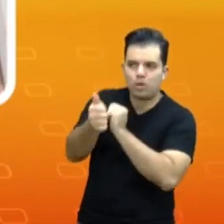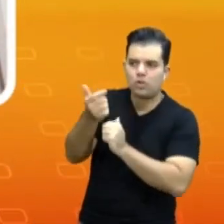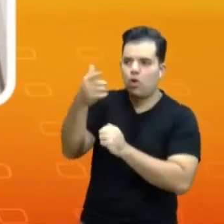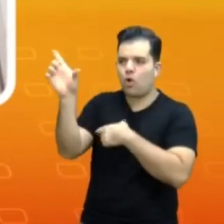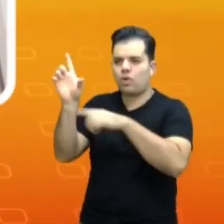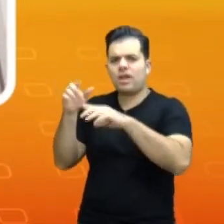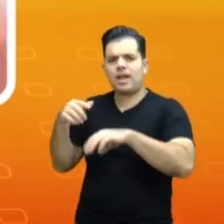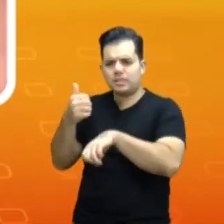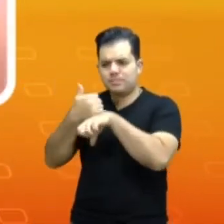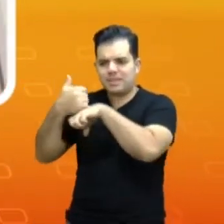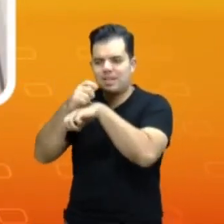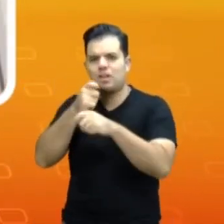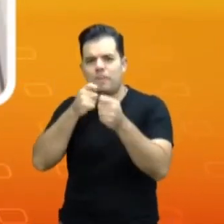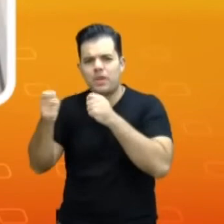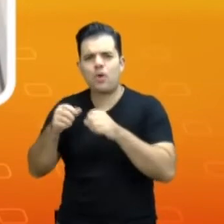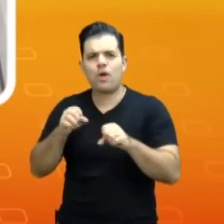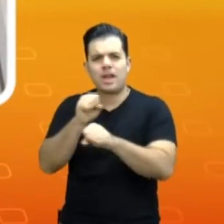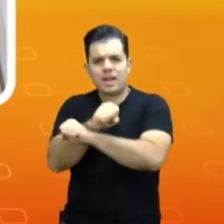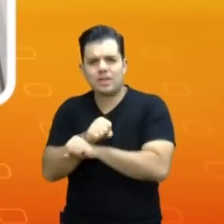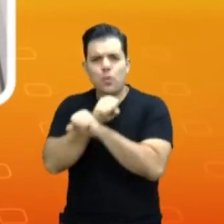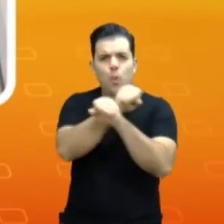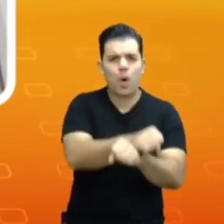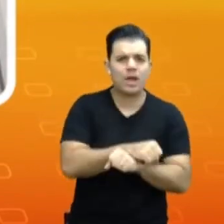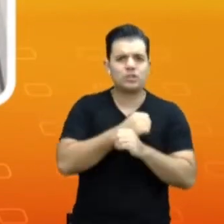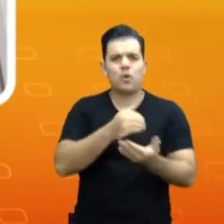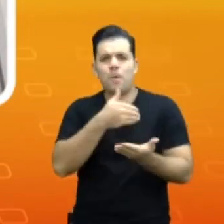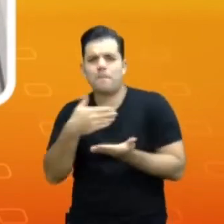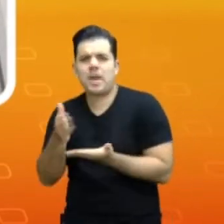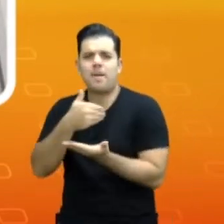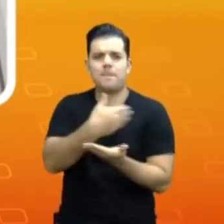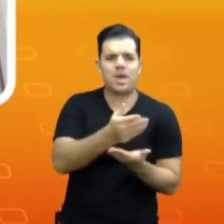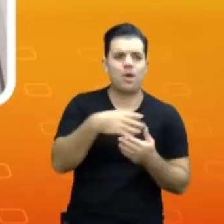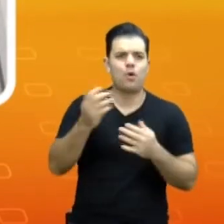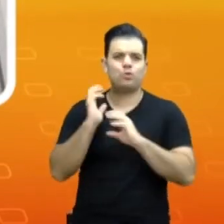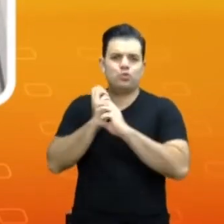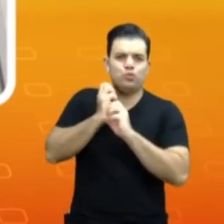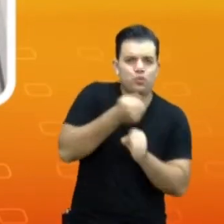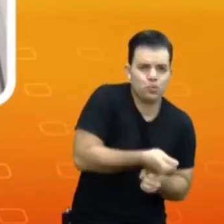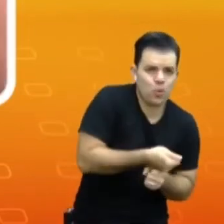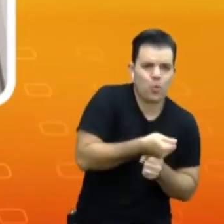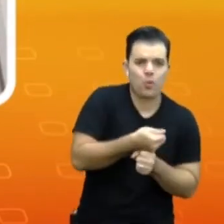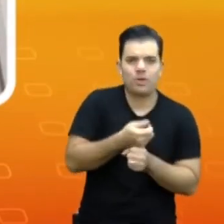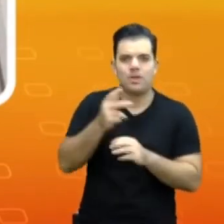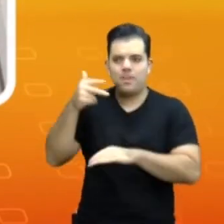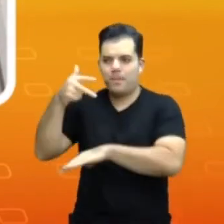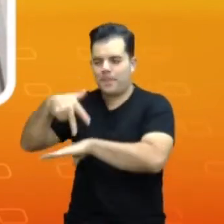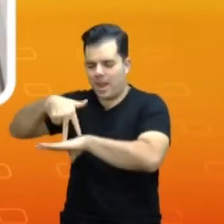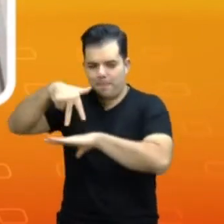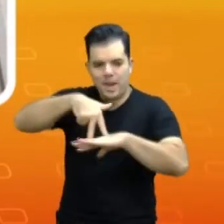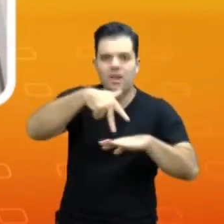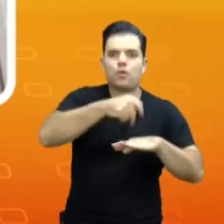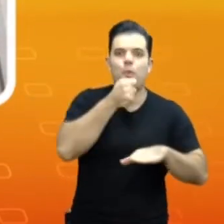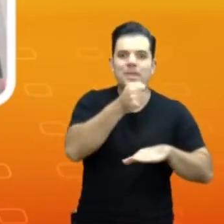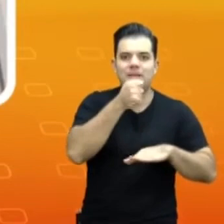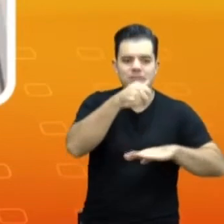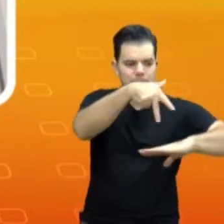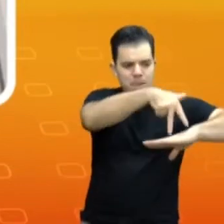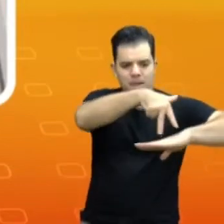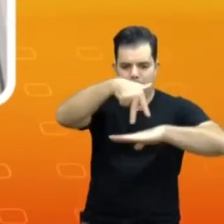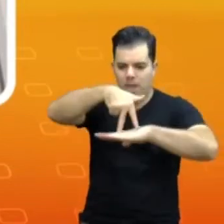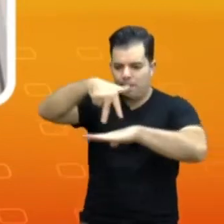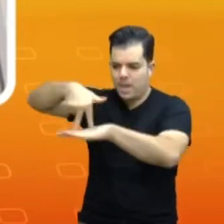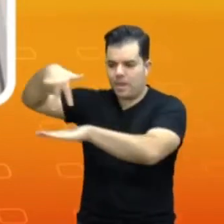especialista naquilo, na canoagem, no tênis de mesa, no judô, não muito diferente do passado, mas a gente conseguiu